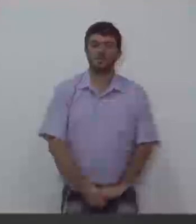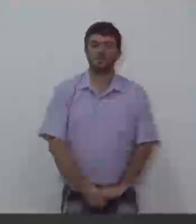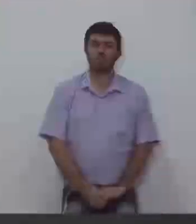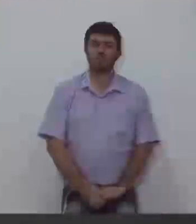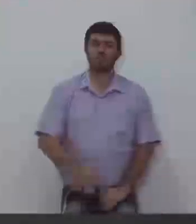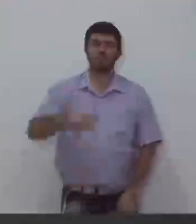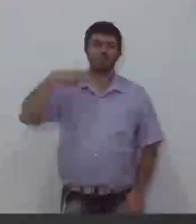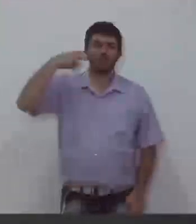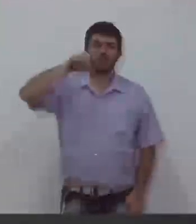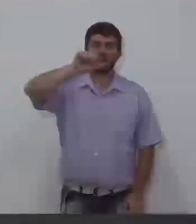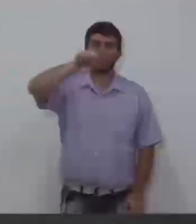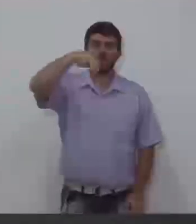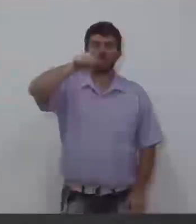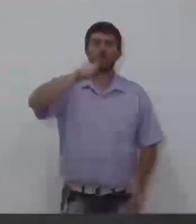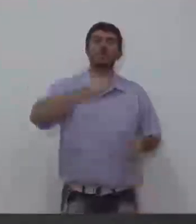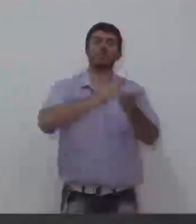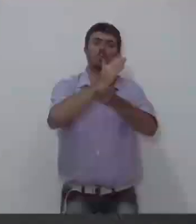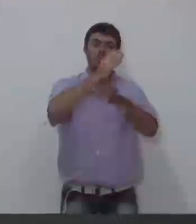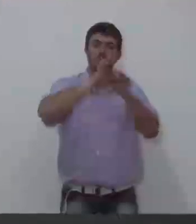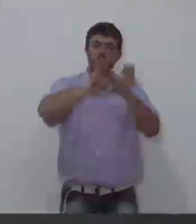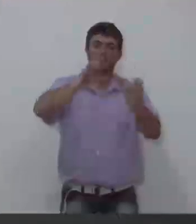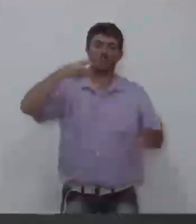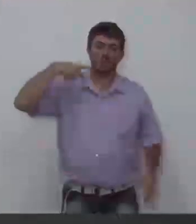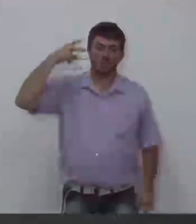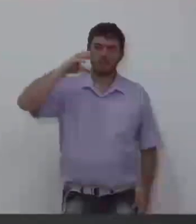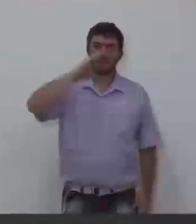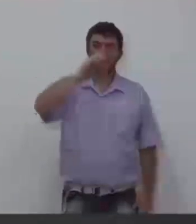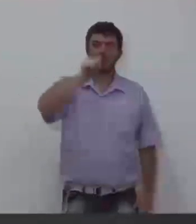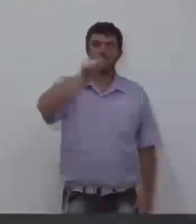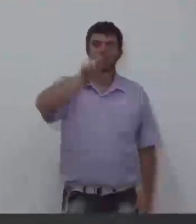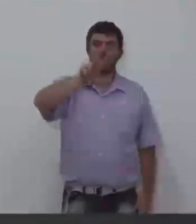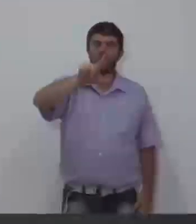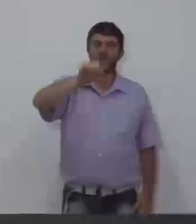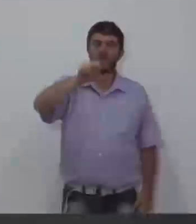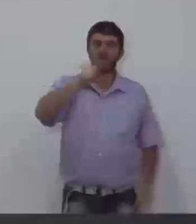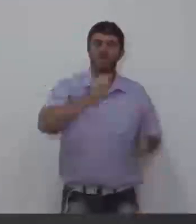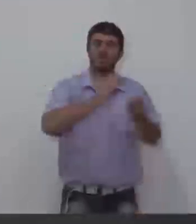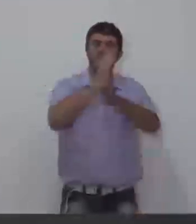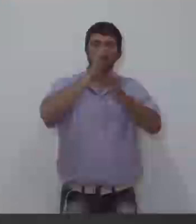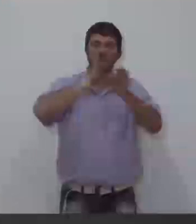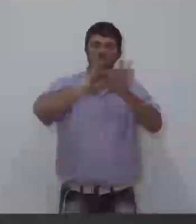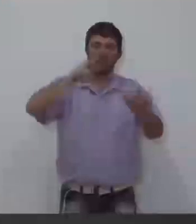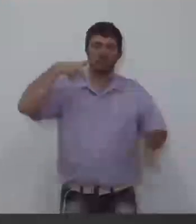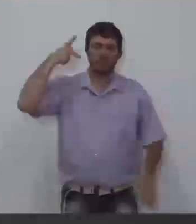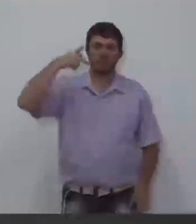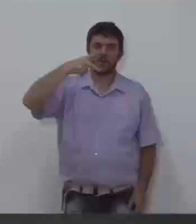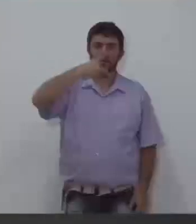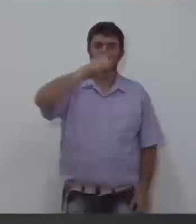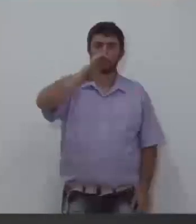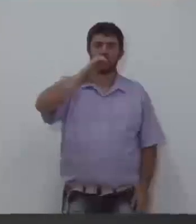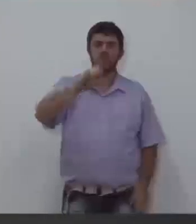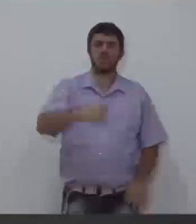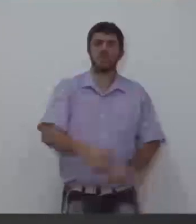Vereador Ana Genezine. Aprovo. Vereador Carlos Florentino. Aprovo. Vereador S.O.P.C.